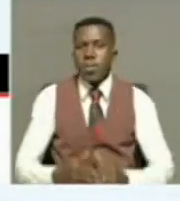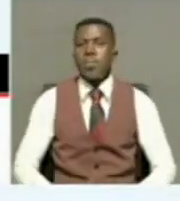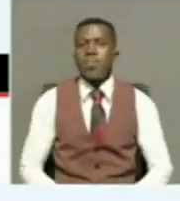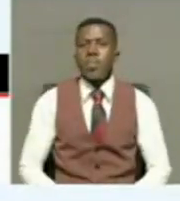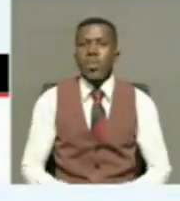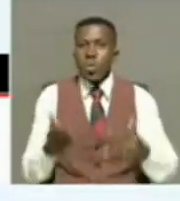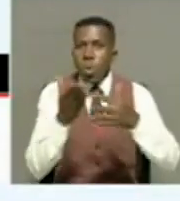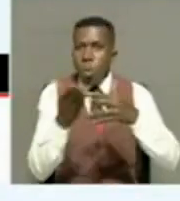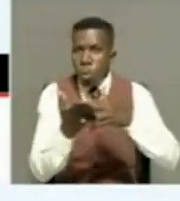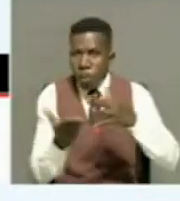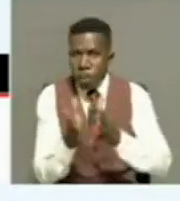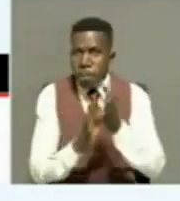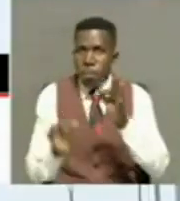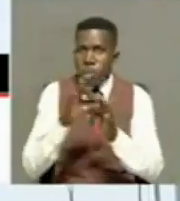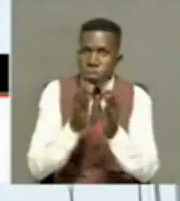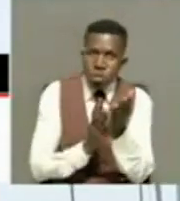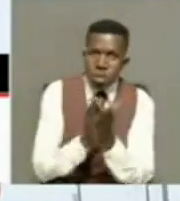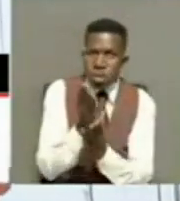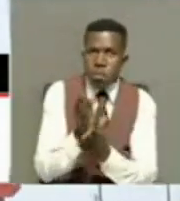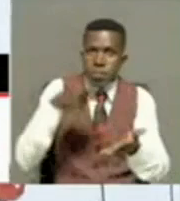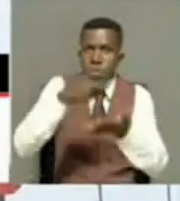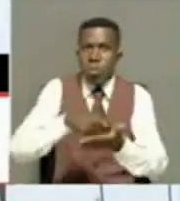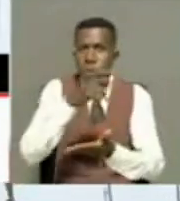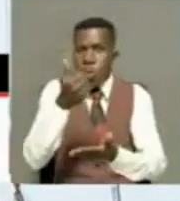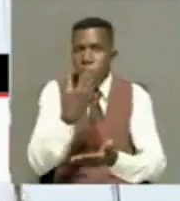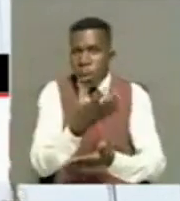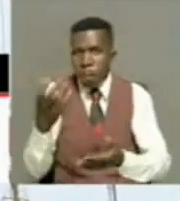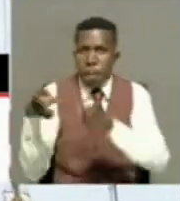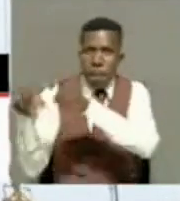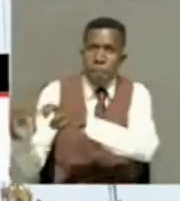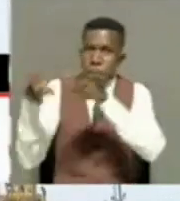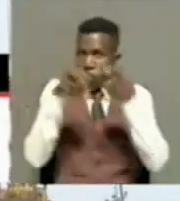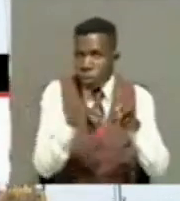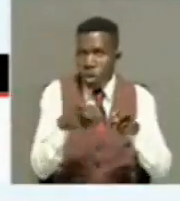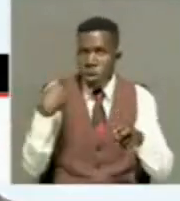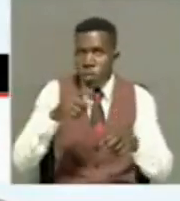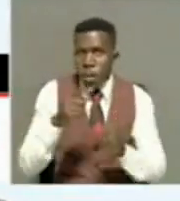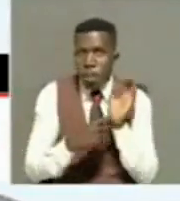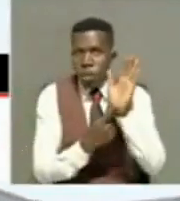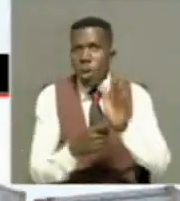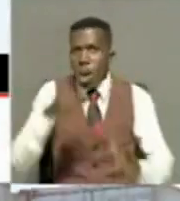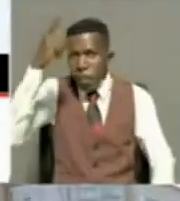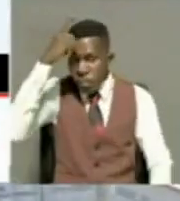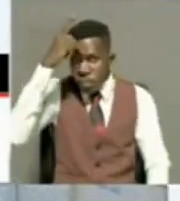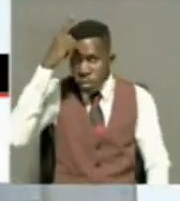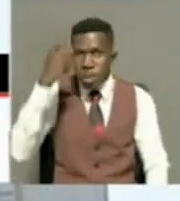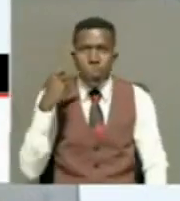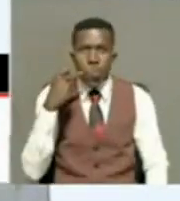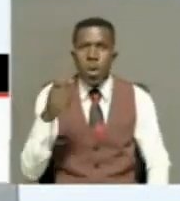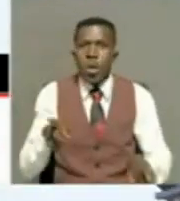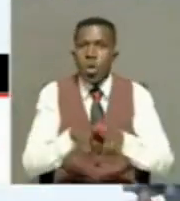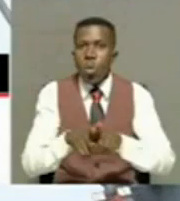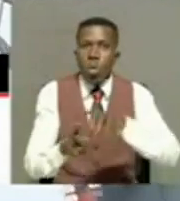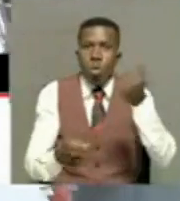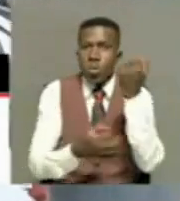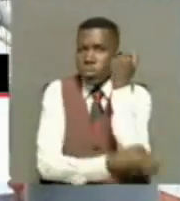A pauta aduaneira dos direitos de importação e exportação vai determinar a política comercial de Angola com países terceiros